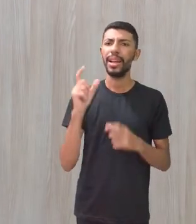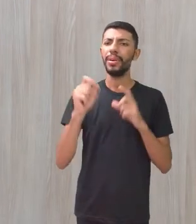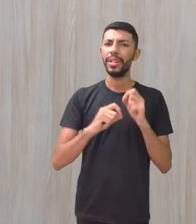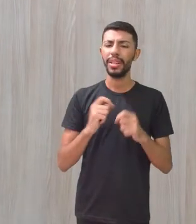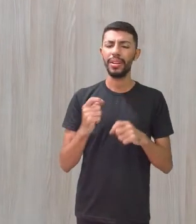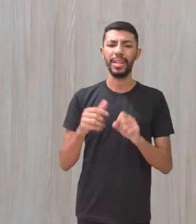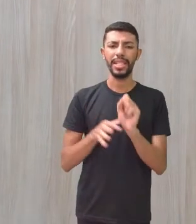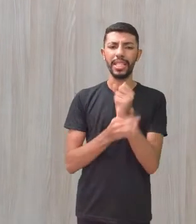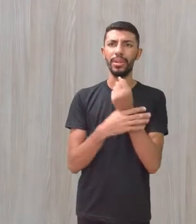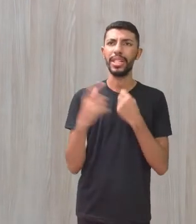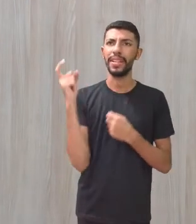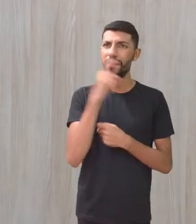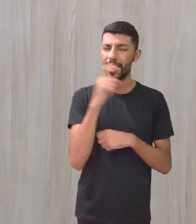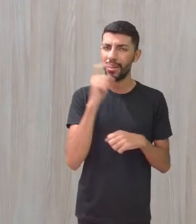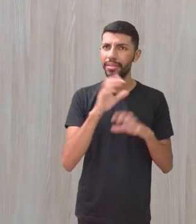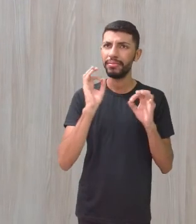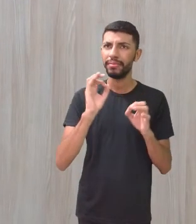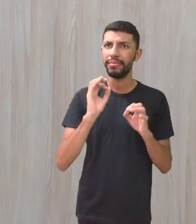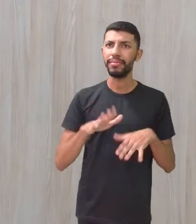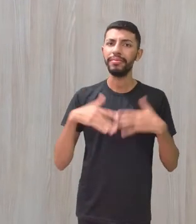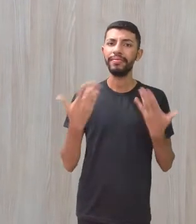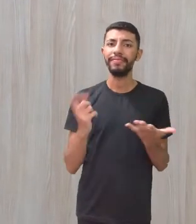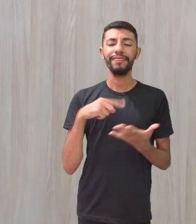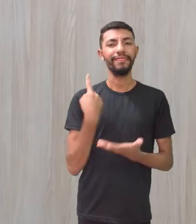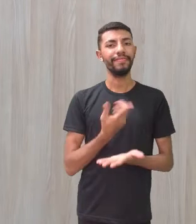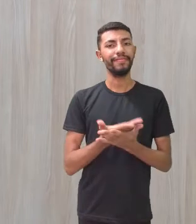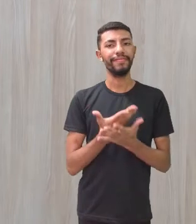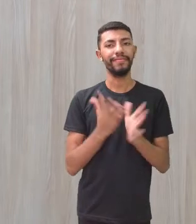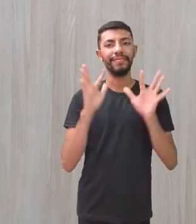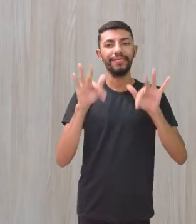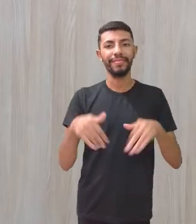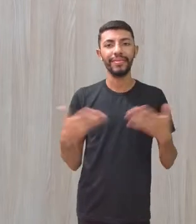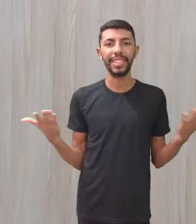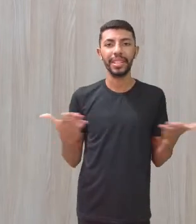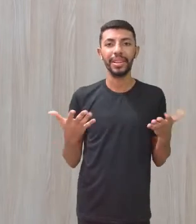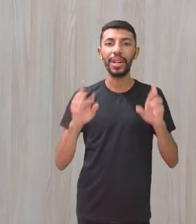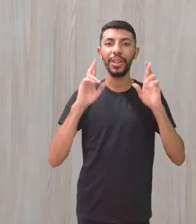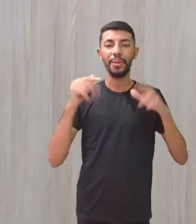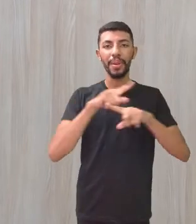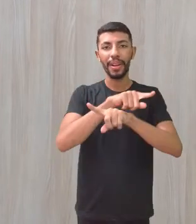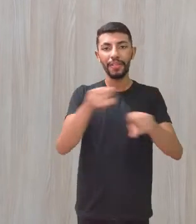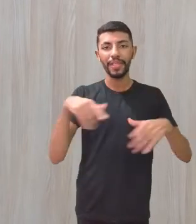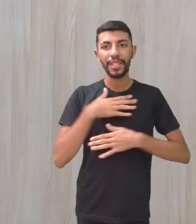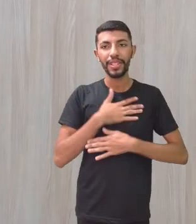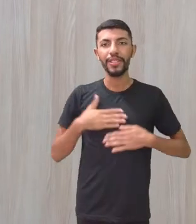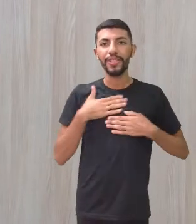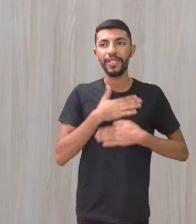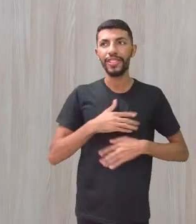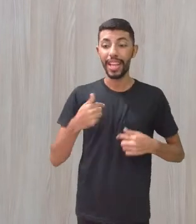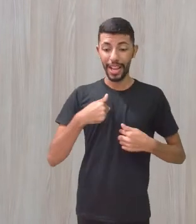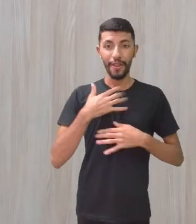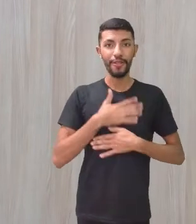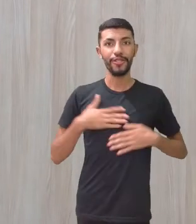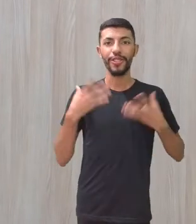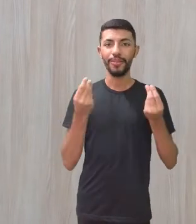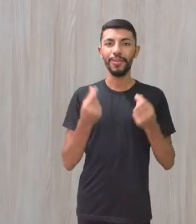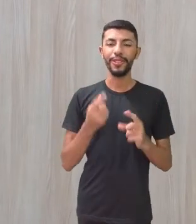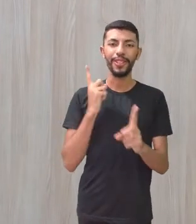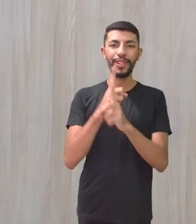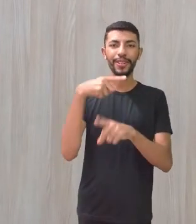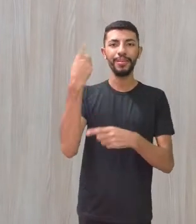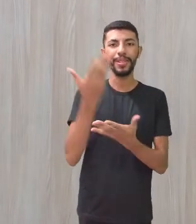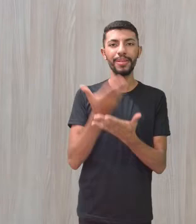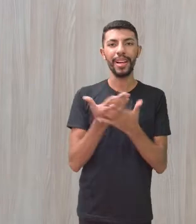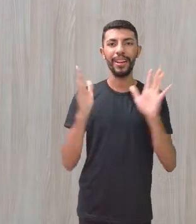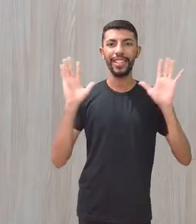digital. Minha gente, a nossa aula acaba por aqui. Eu espero que vocês tenham gostado. Eu gostei muitíssimo e até a próxima.